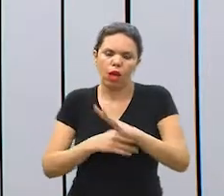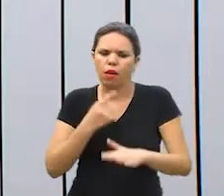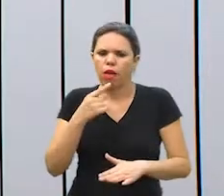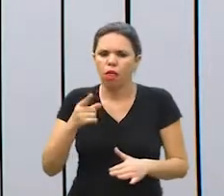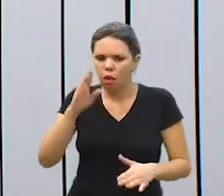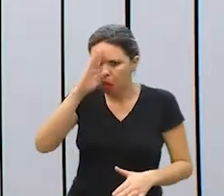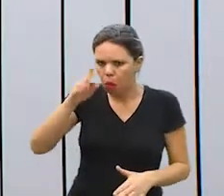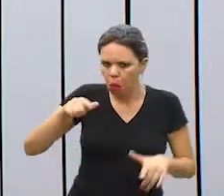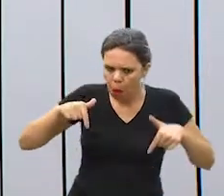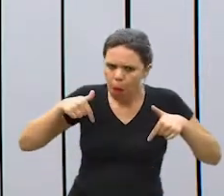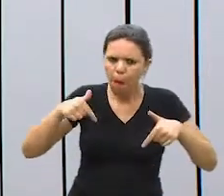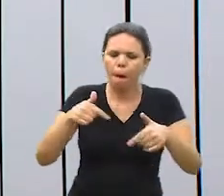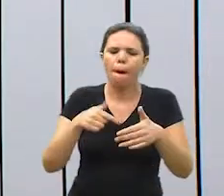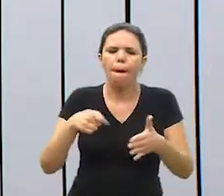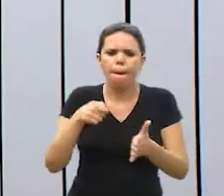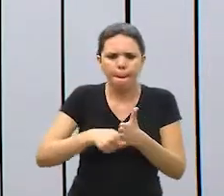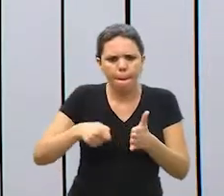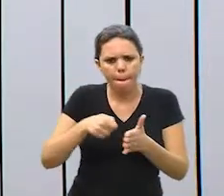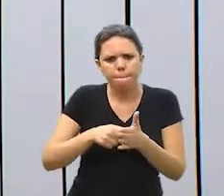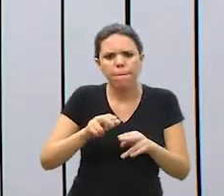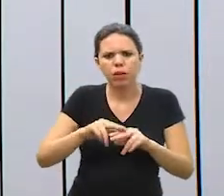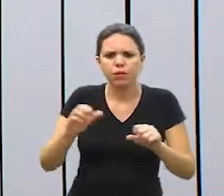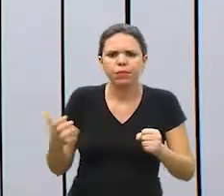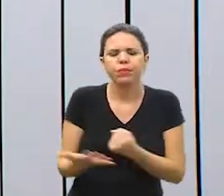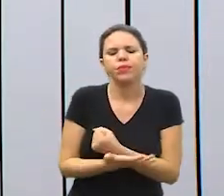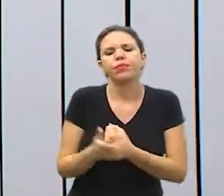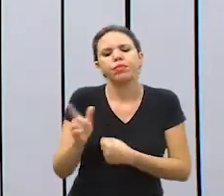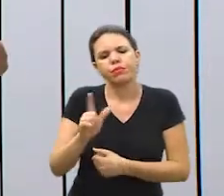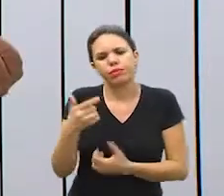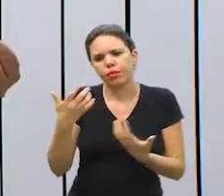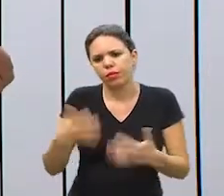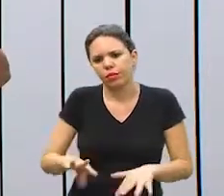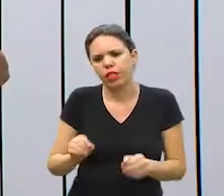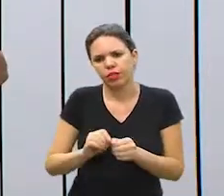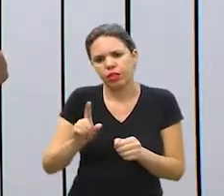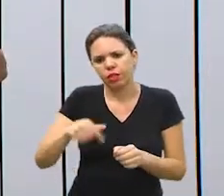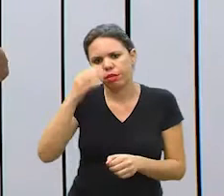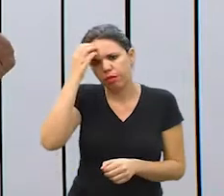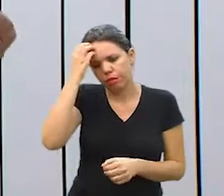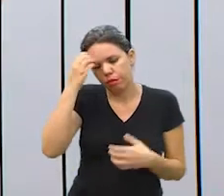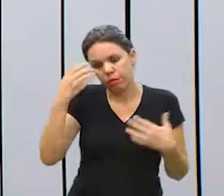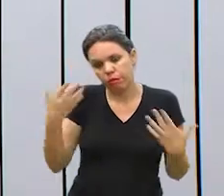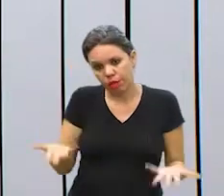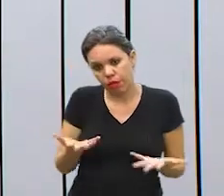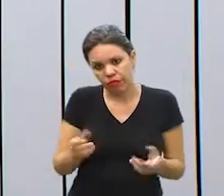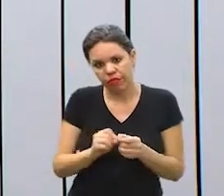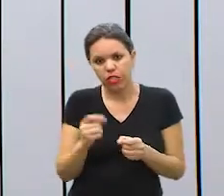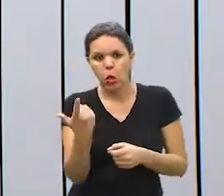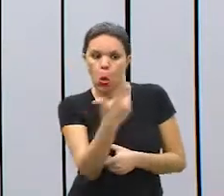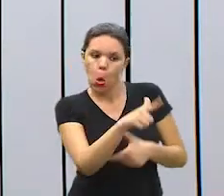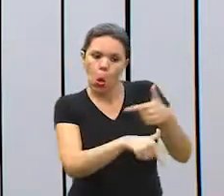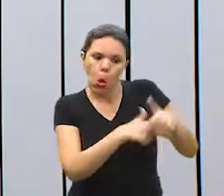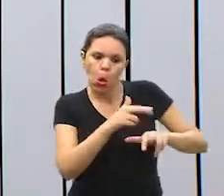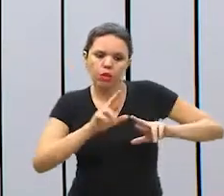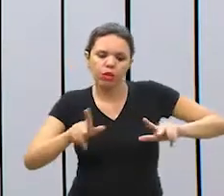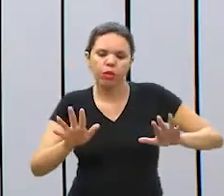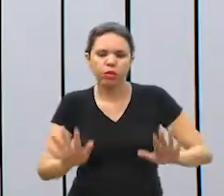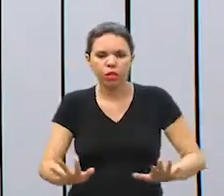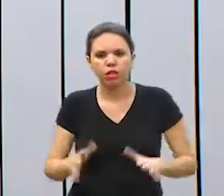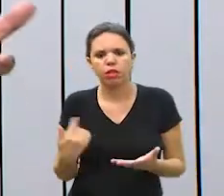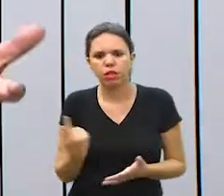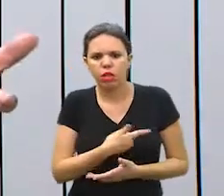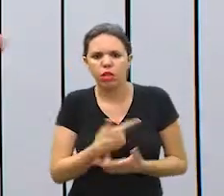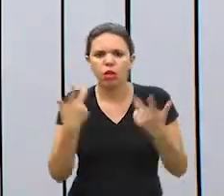sendo protagonista nessa questão da pandemia. Claro que a gente não queria estar fazendo isso. Nós queríamos estar fazendo aquilo que é